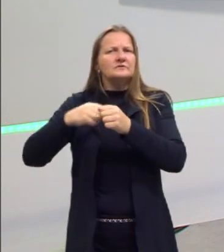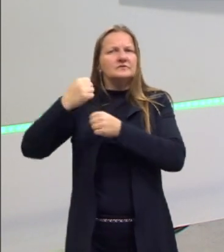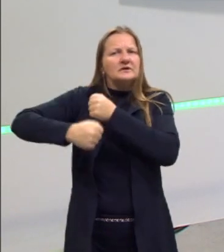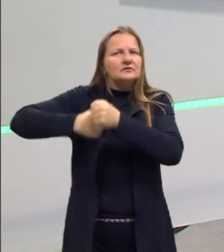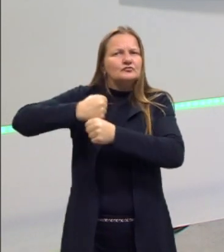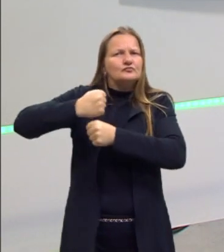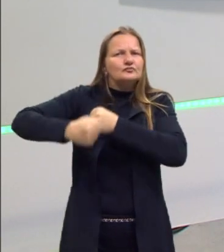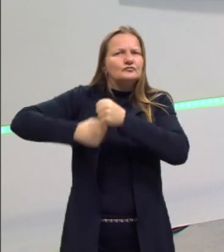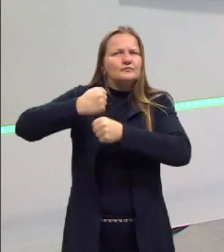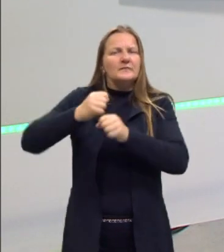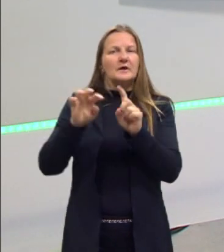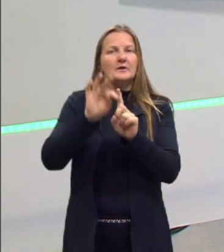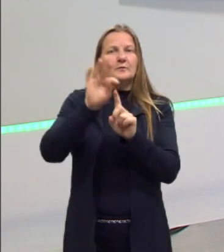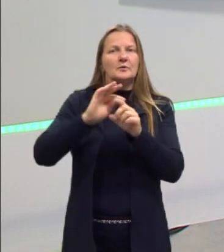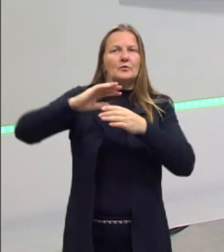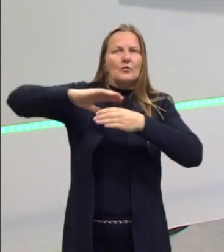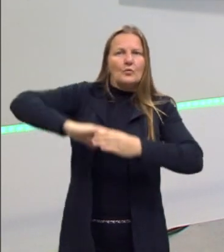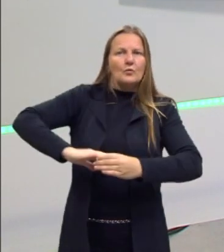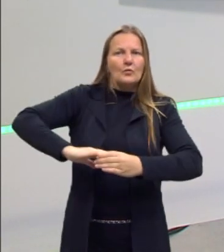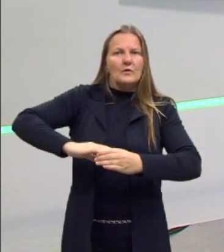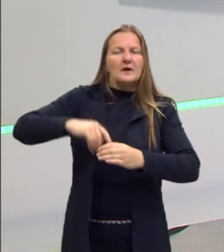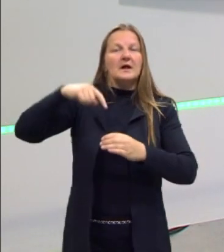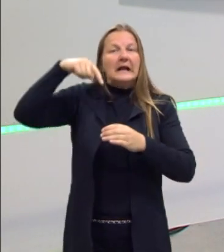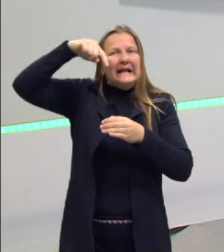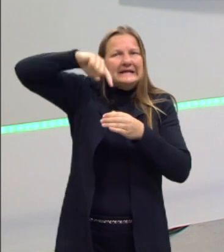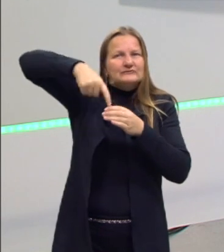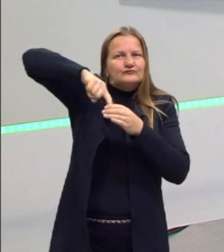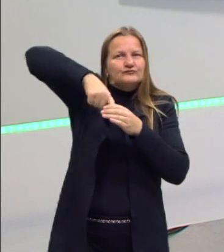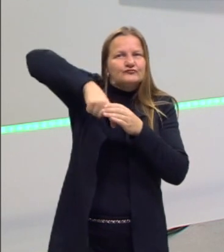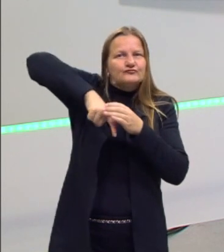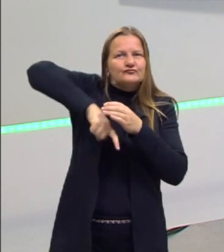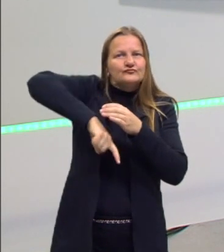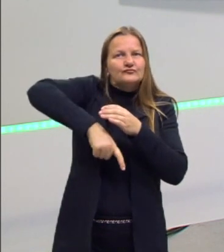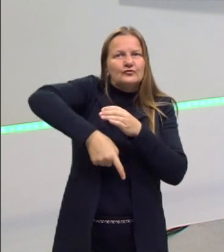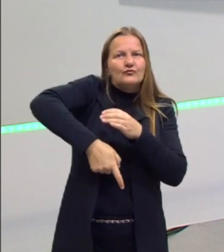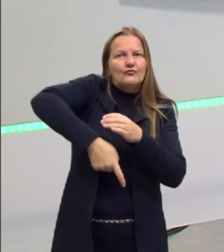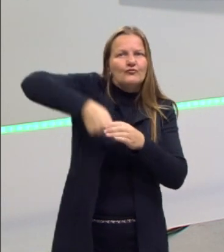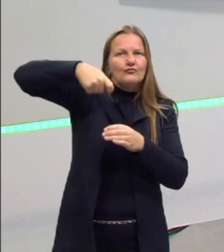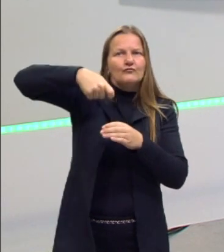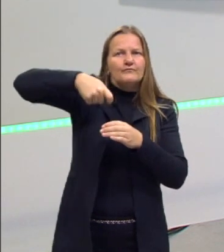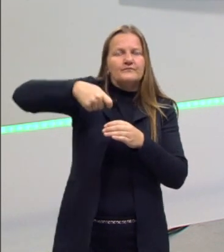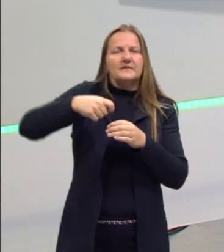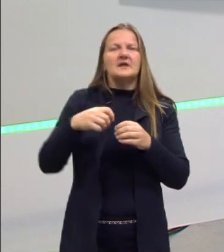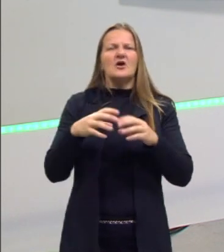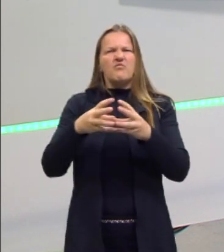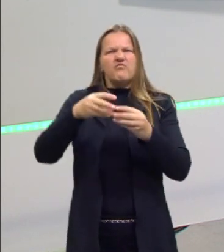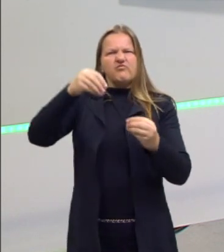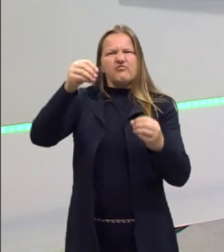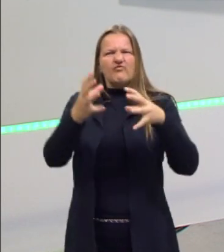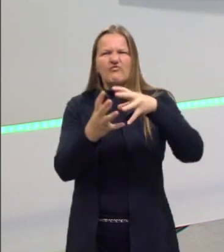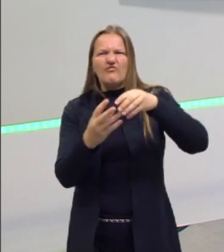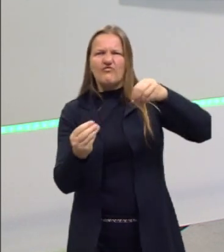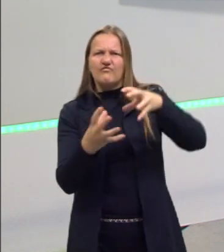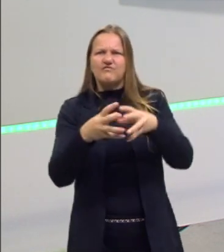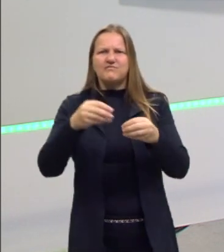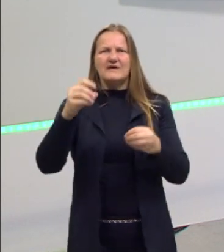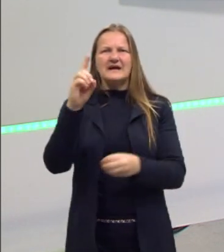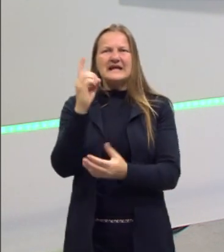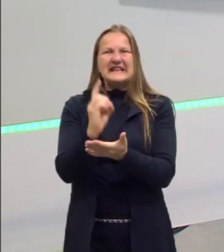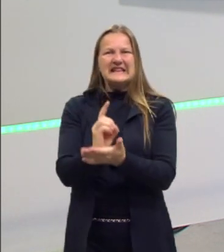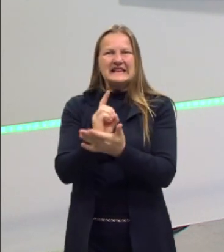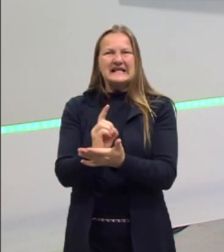Associados nos conhecemos Como o petróleo o petróleo ele é um líquido denso viscoso muitas